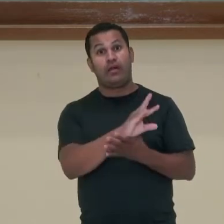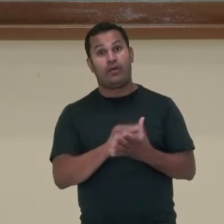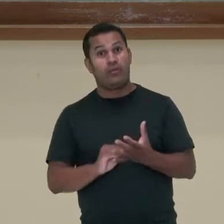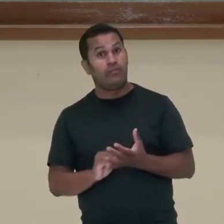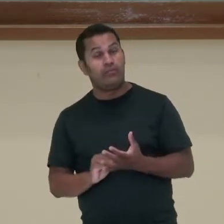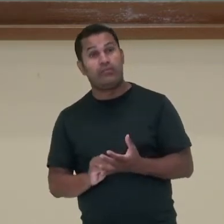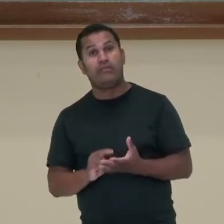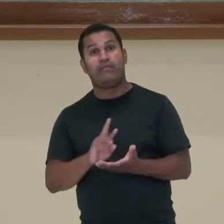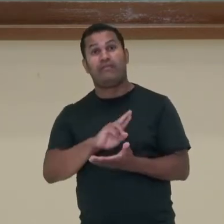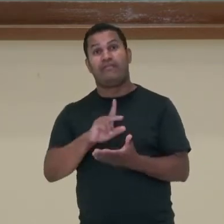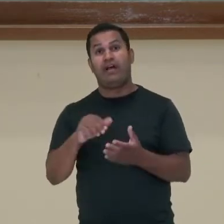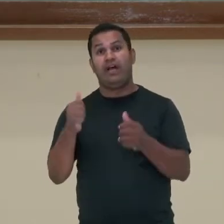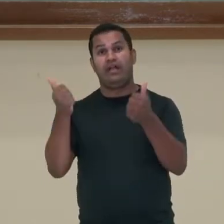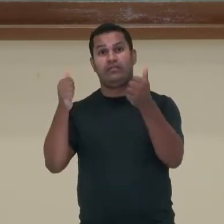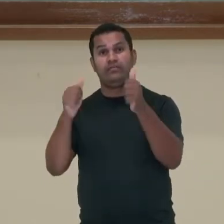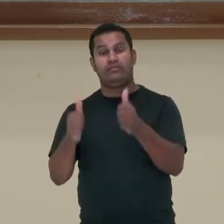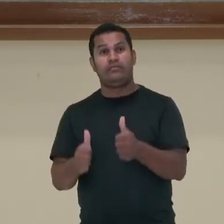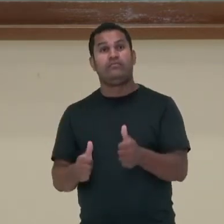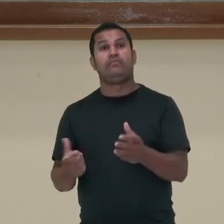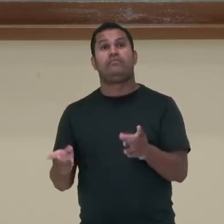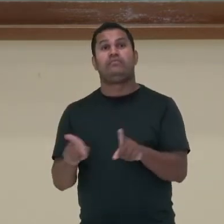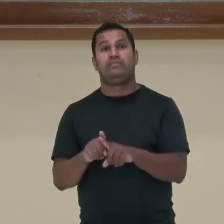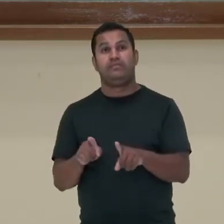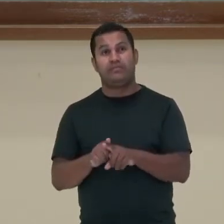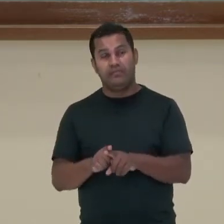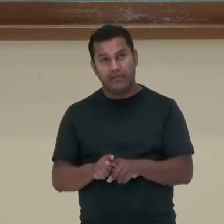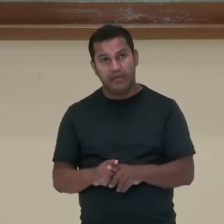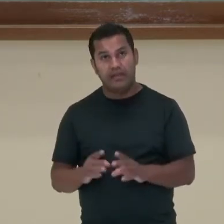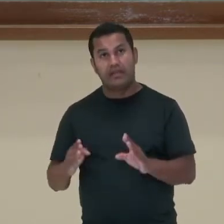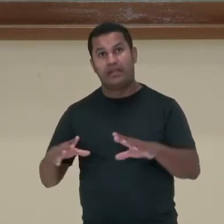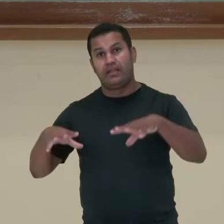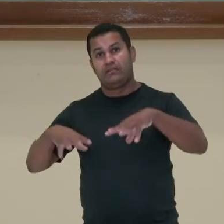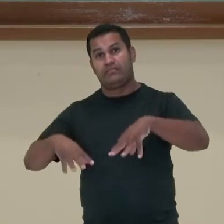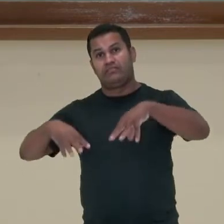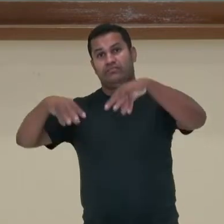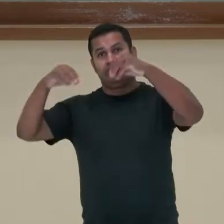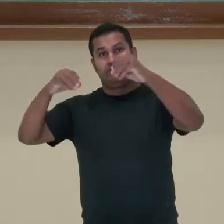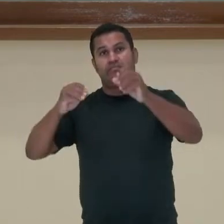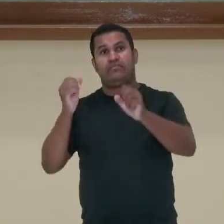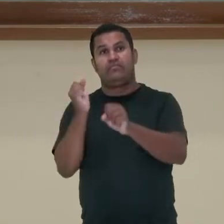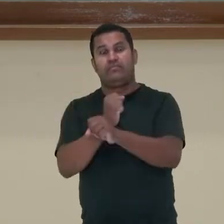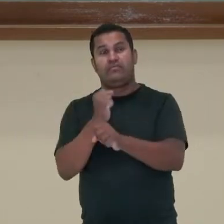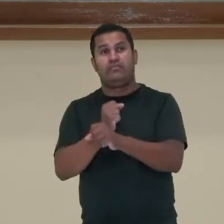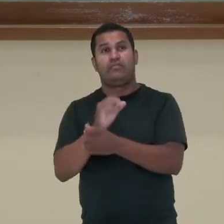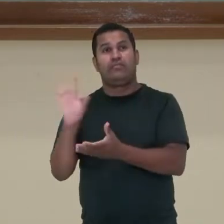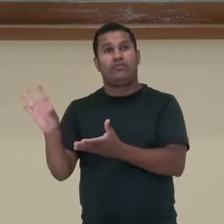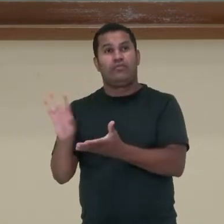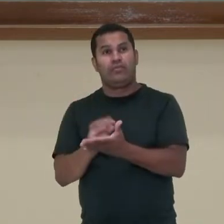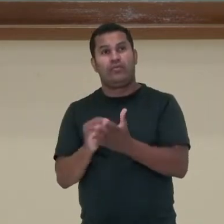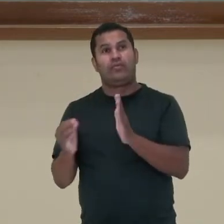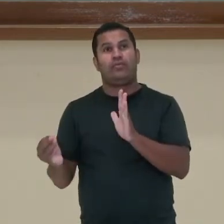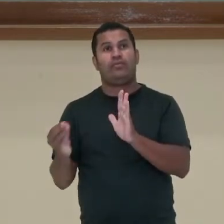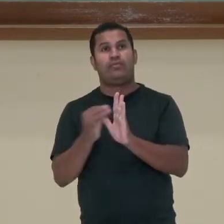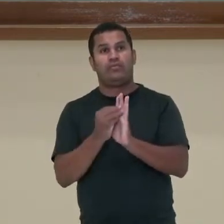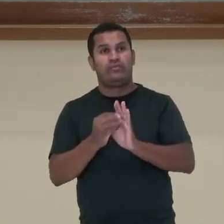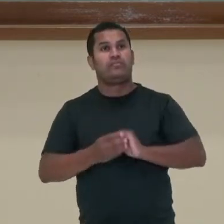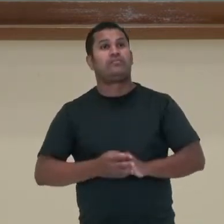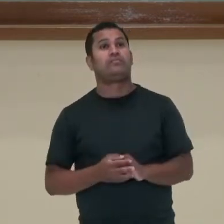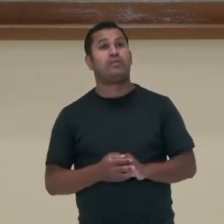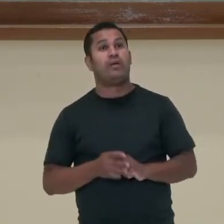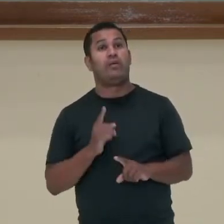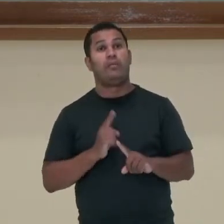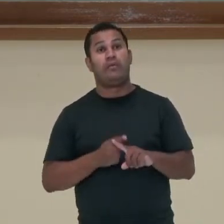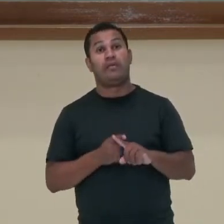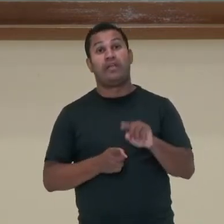foi um grande movimento arquitetônico, que também foi um movimento de arte decorativa, pegou a base dele para exatamente fazer